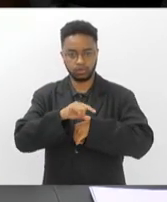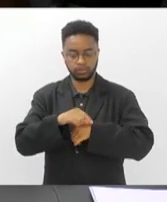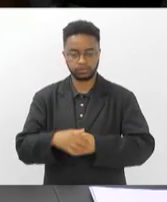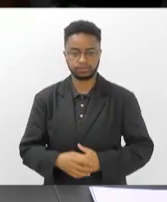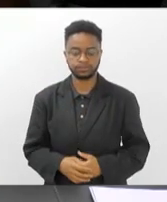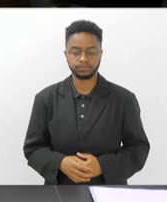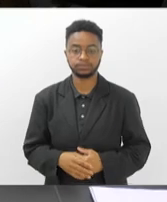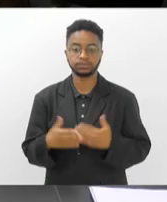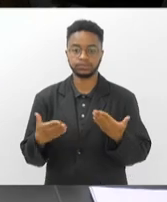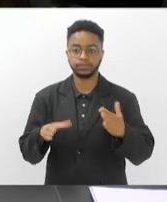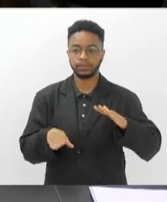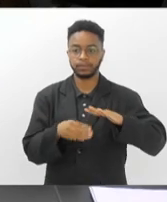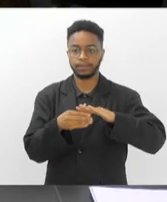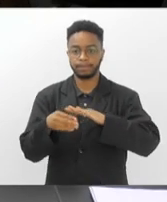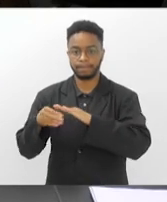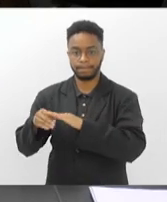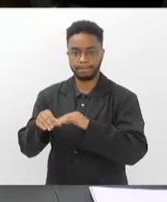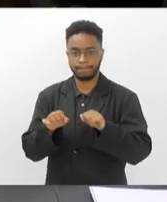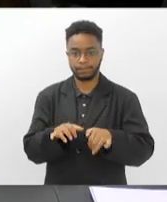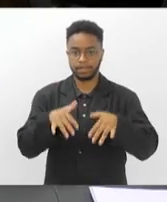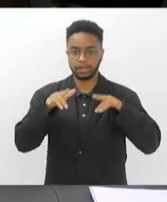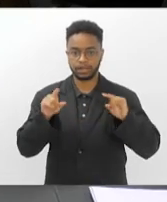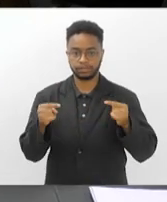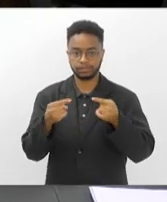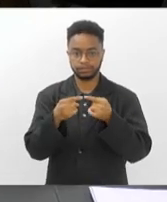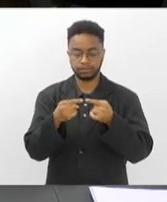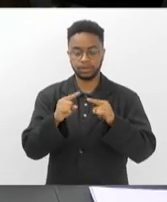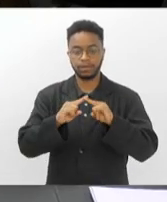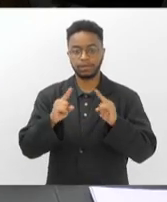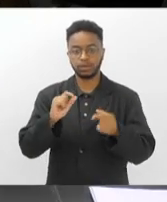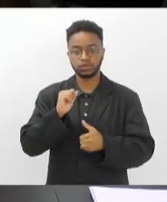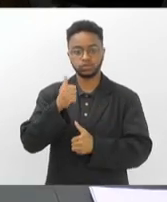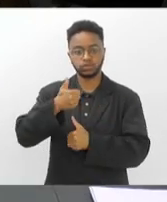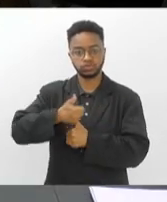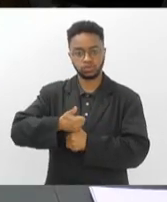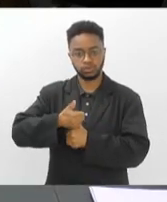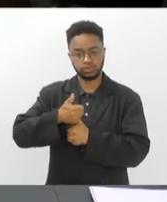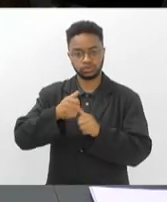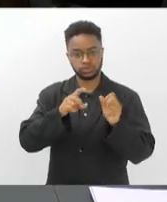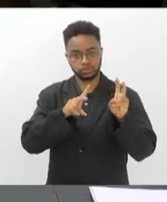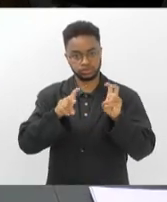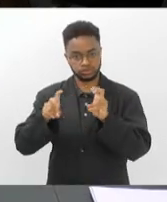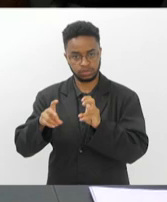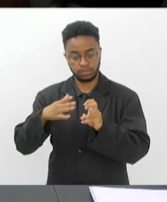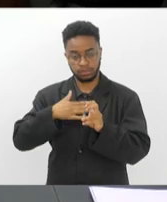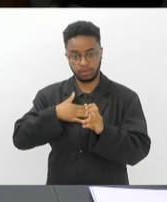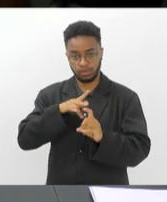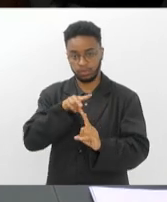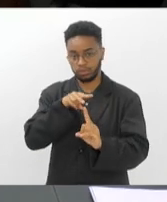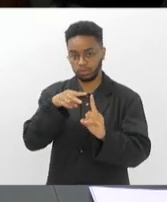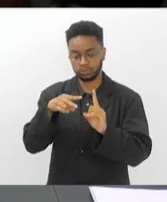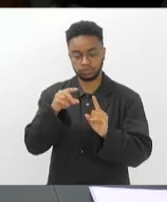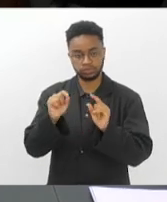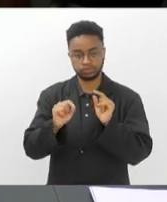E as emendas de plenário foram nesse sentido. O substitutivo, no meu entendimento,